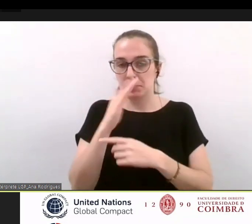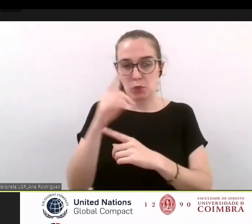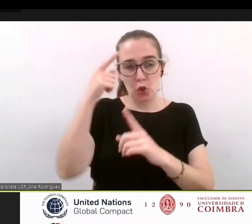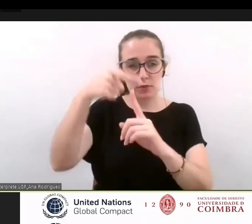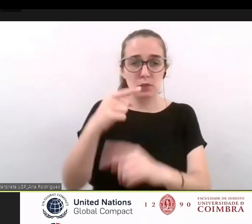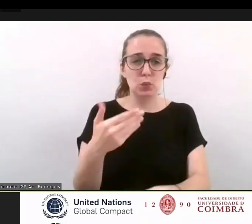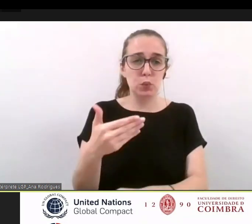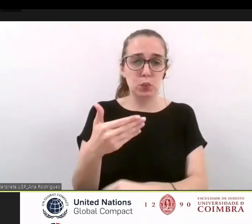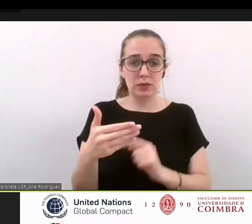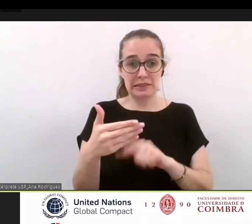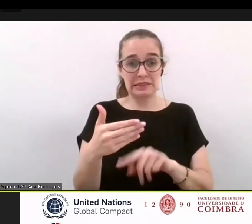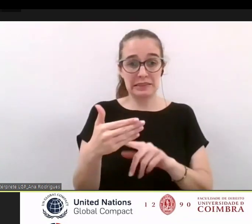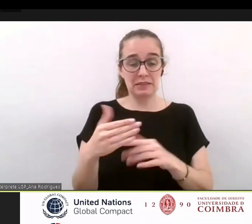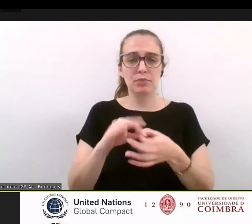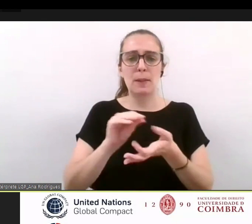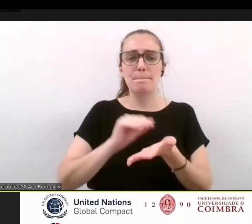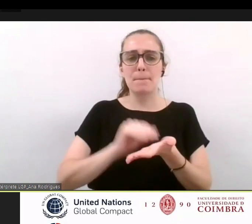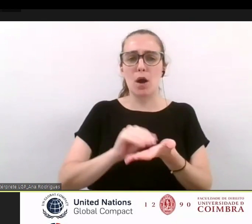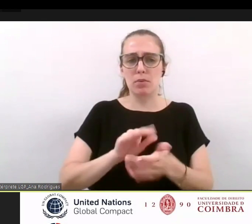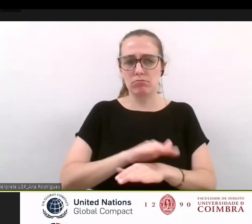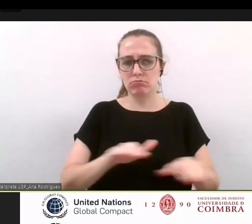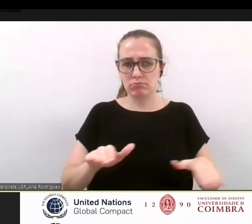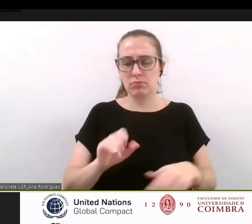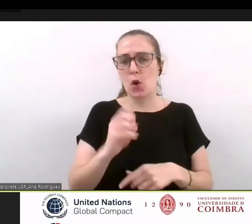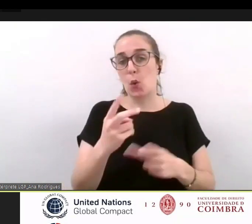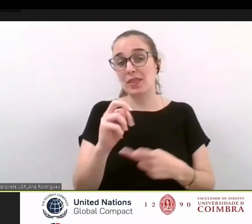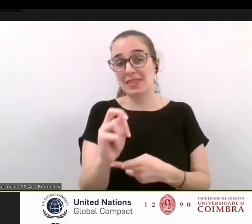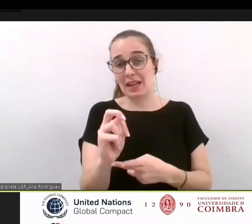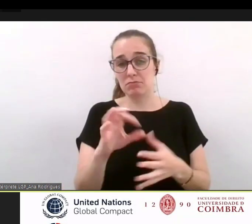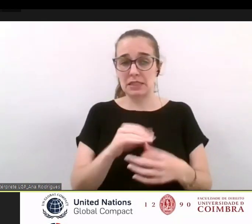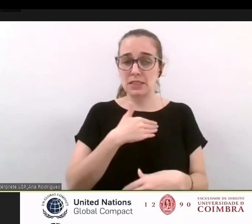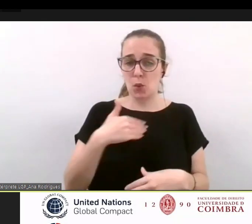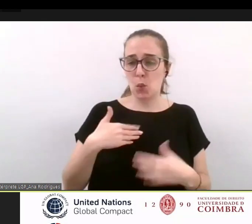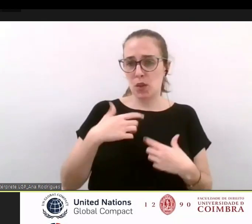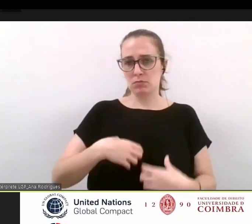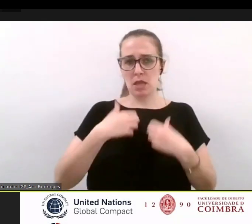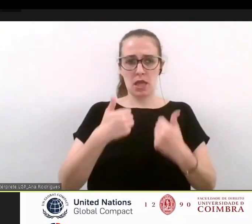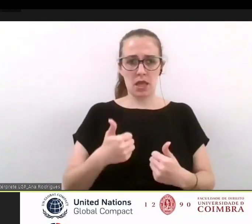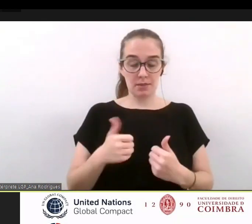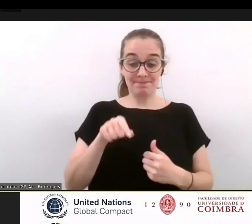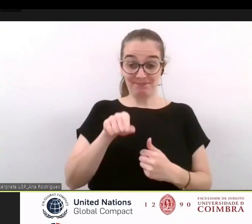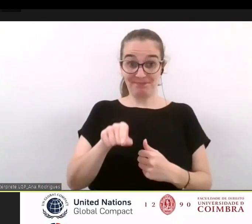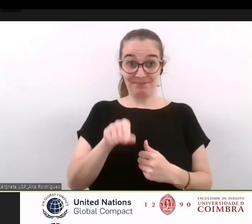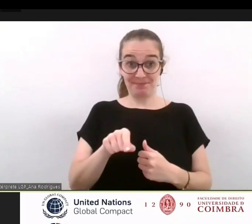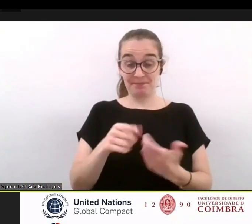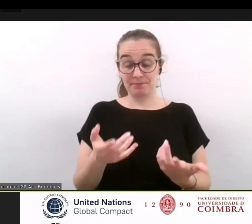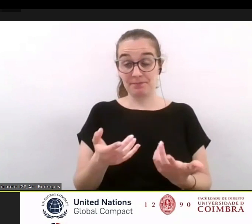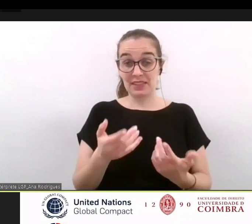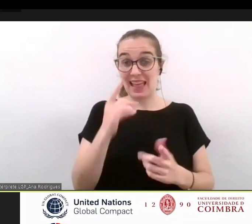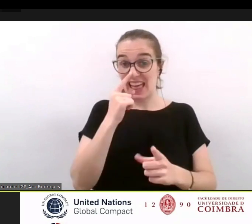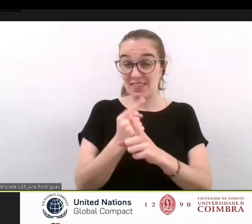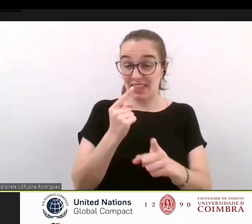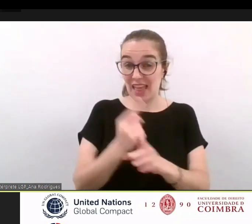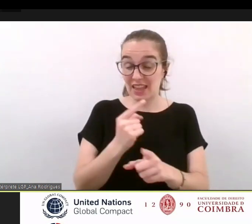a erradicação da pobreza, ou com o objetivo 3, que é saúde e bem-estar, o que é certo é que as